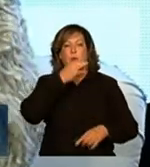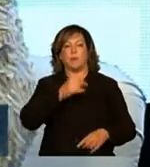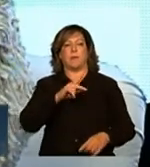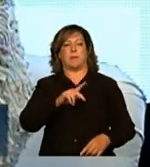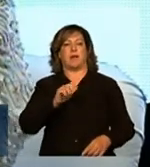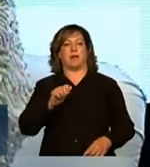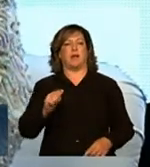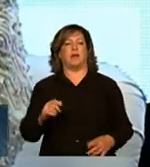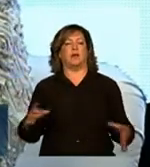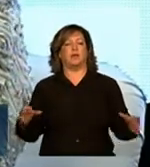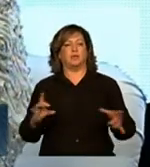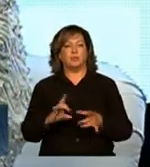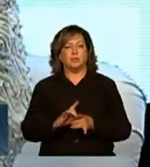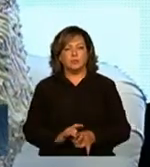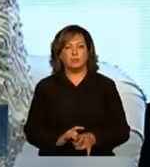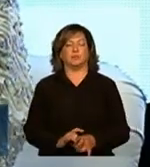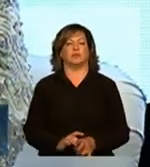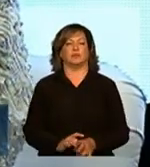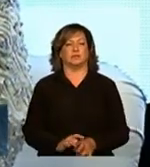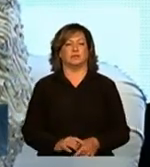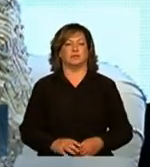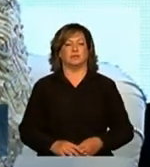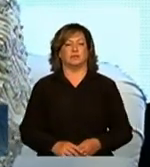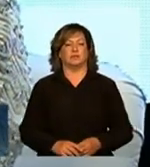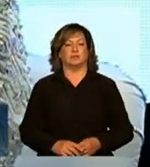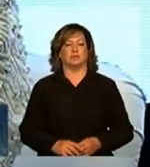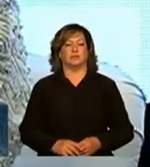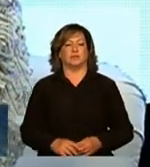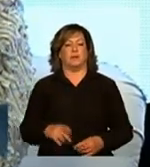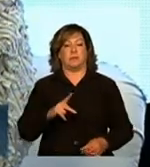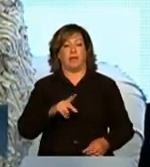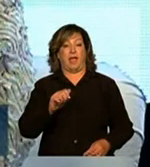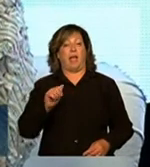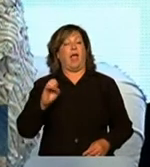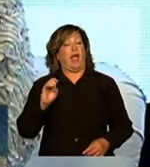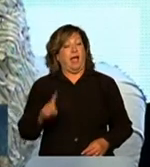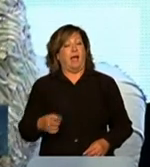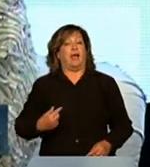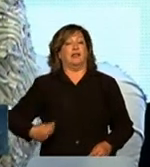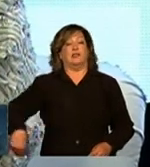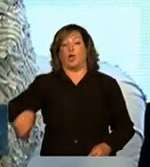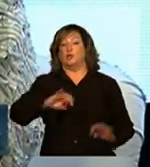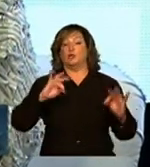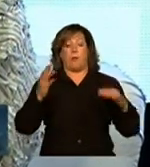nós, é um filho querido nosso, né? Talvez